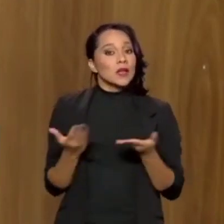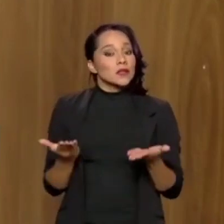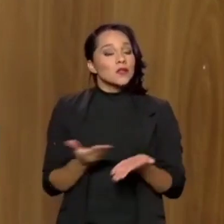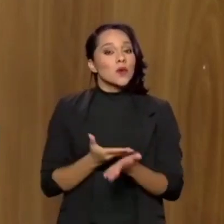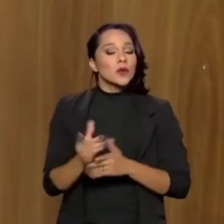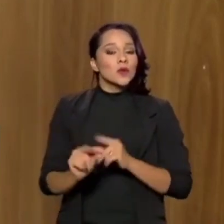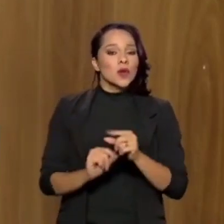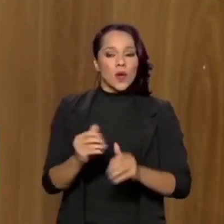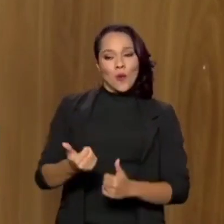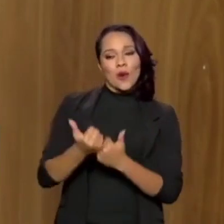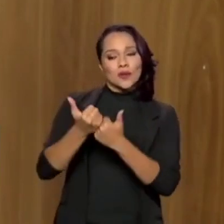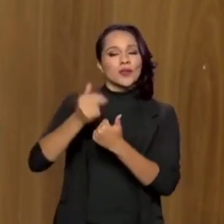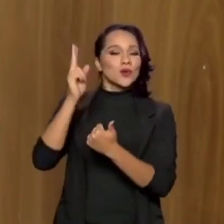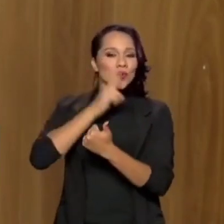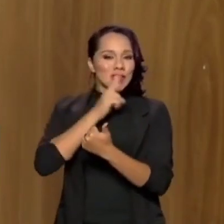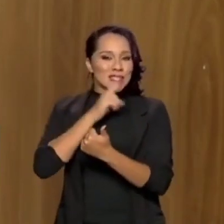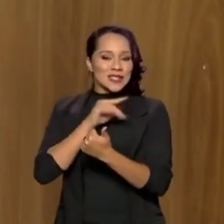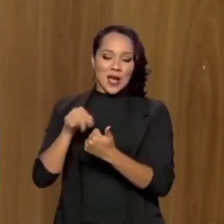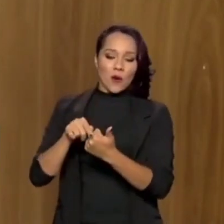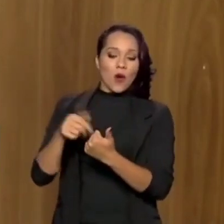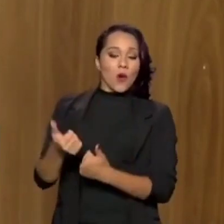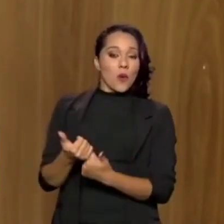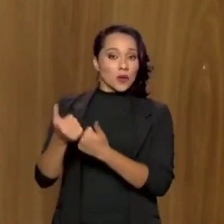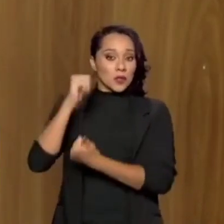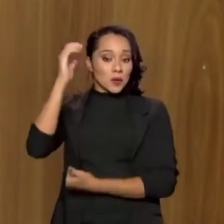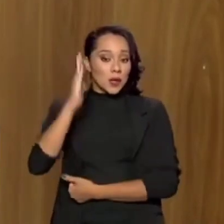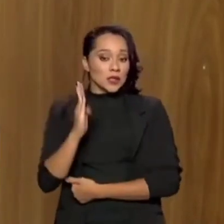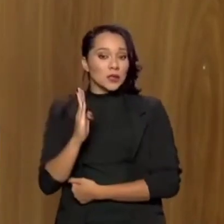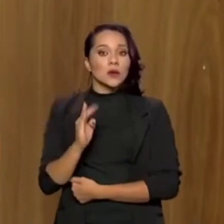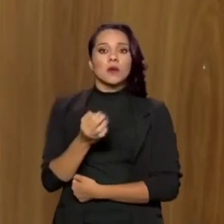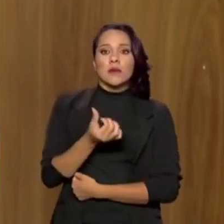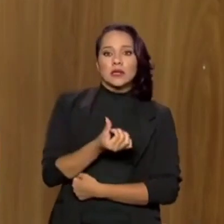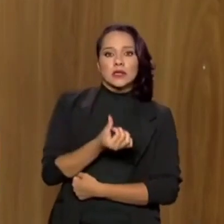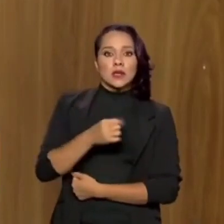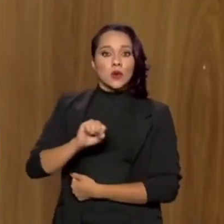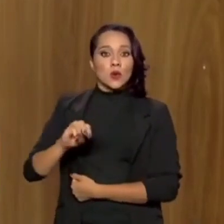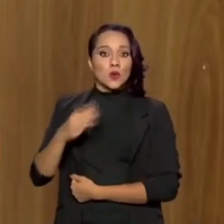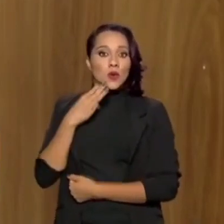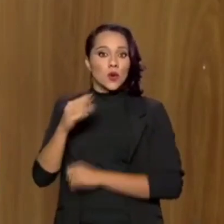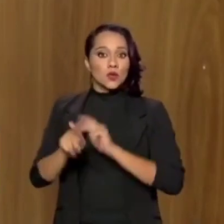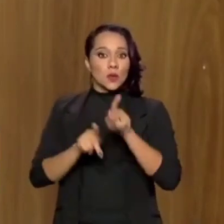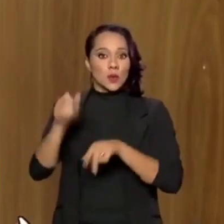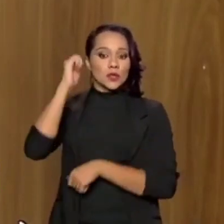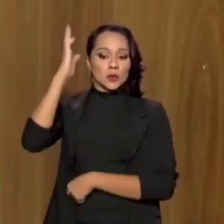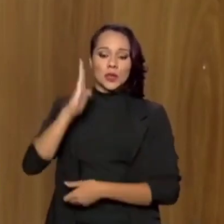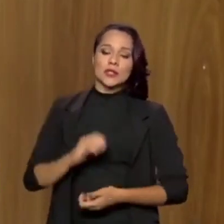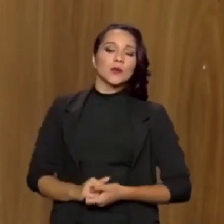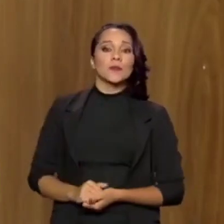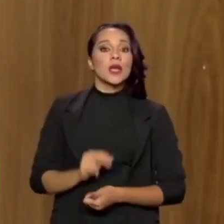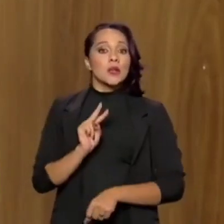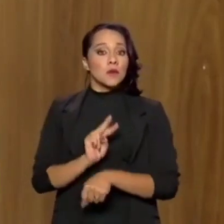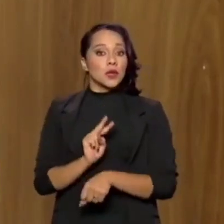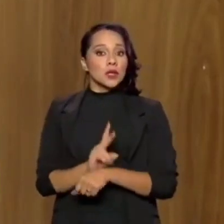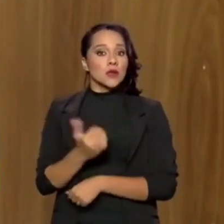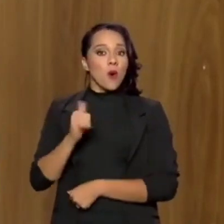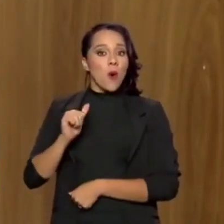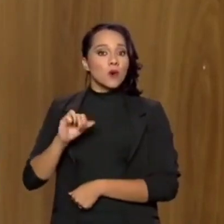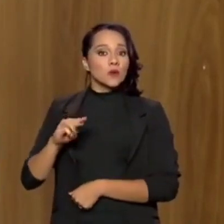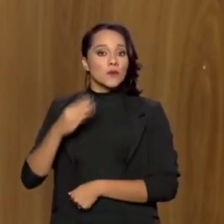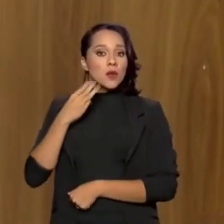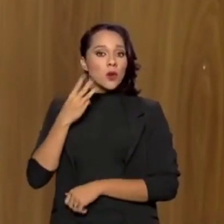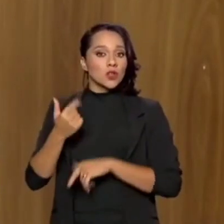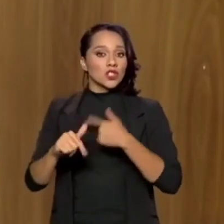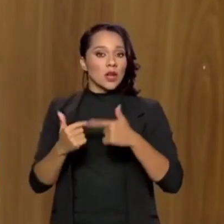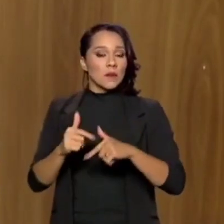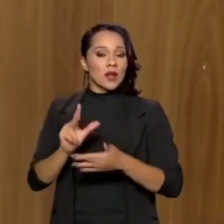então o auxílio emergencial, era o Auxílio Brasil, para 68 milhões de brasileiros. Protegemos 11 milhões de empregos